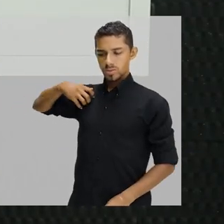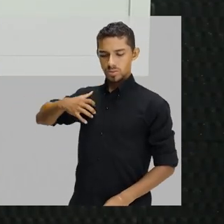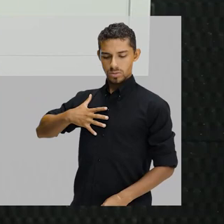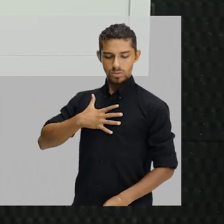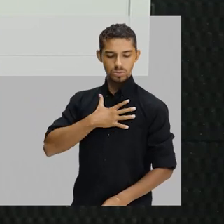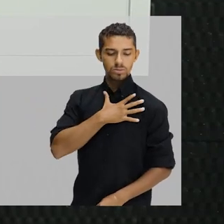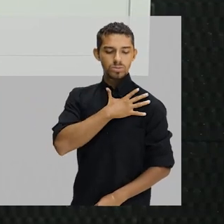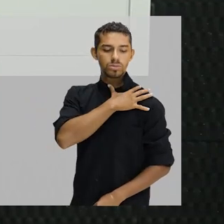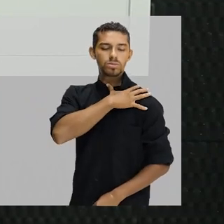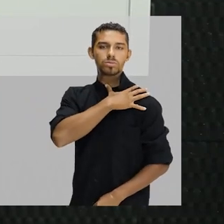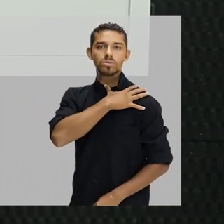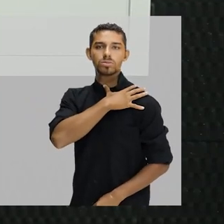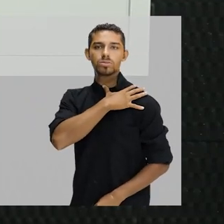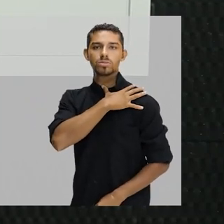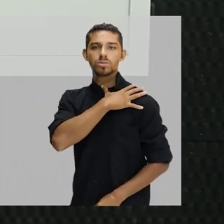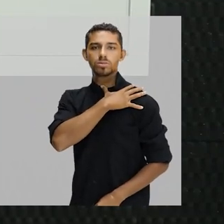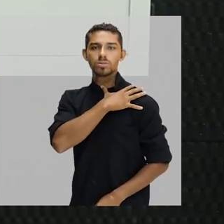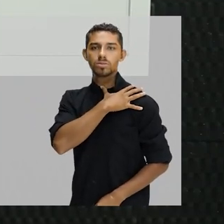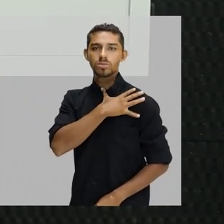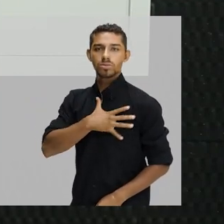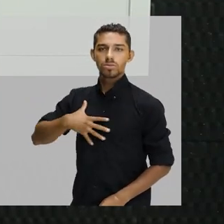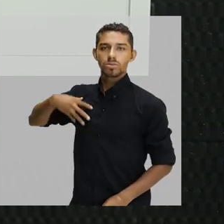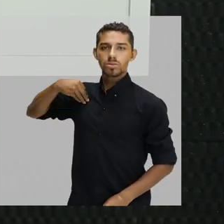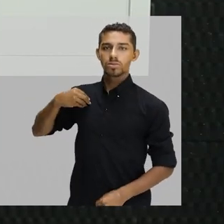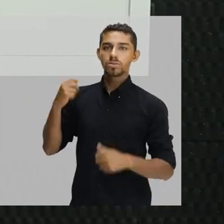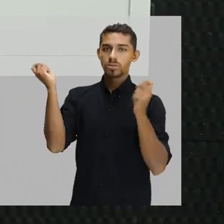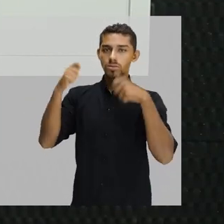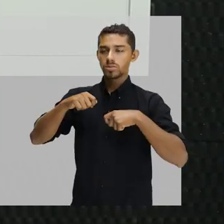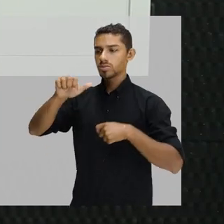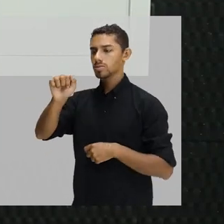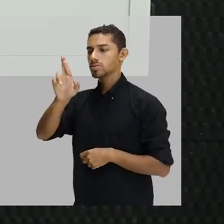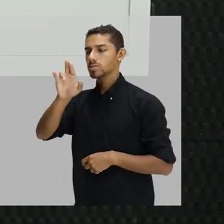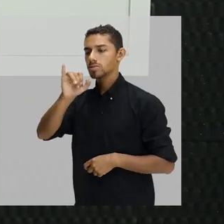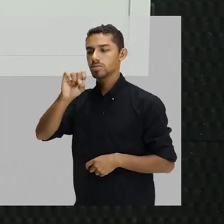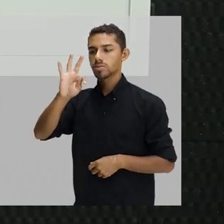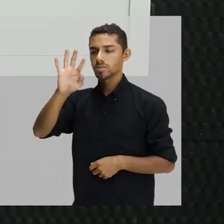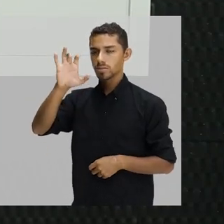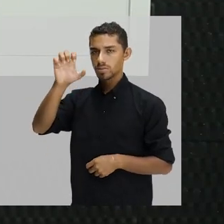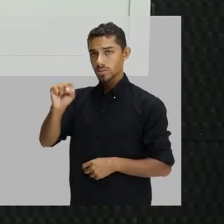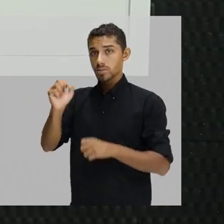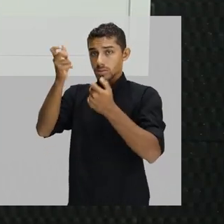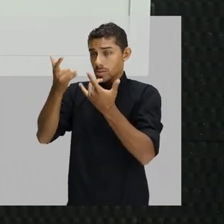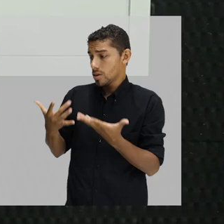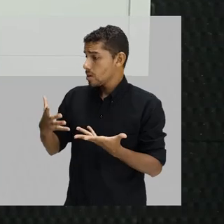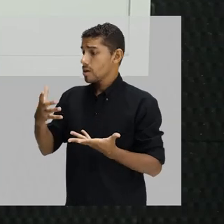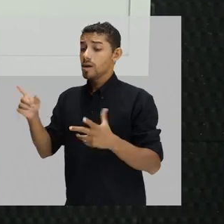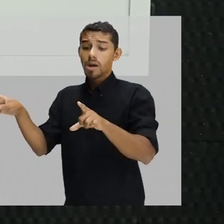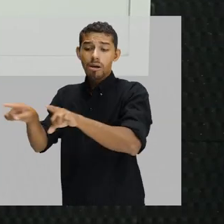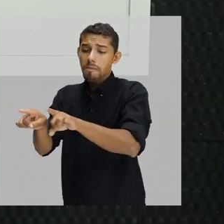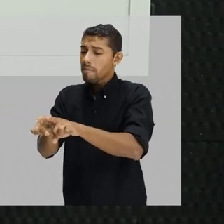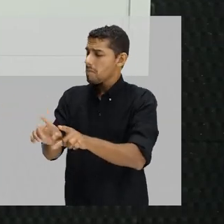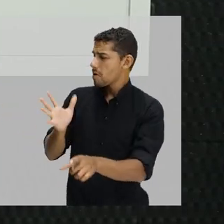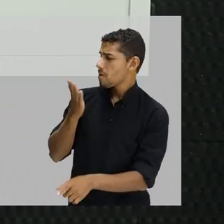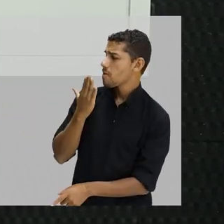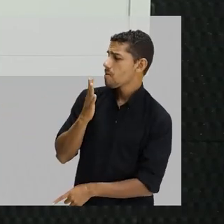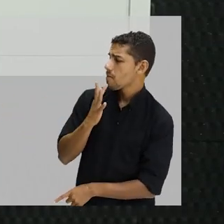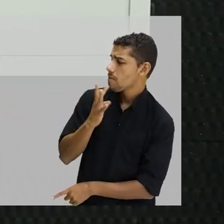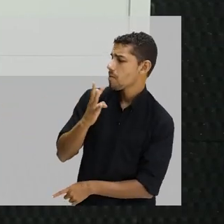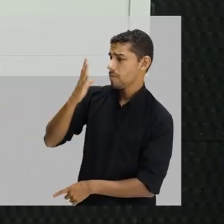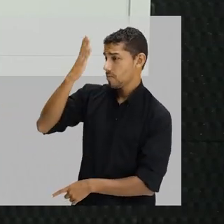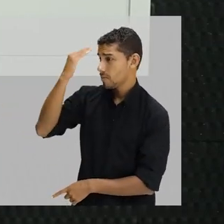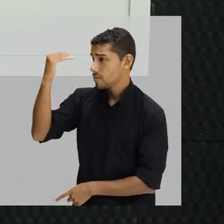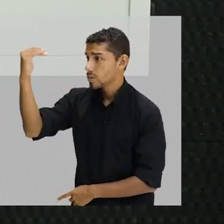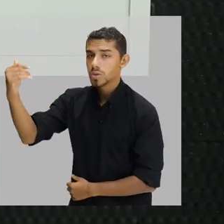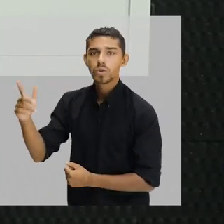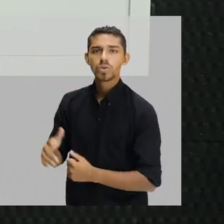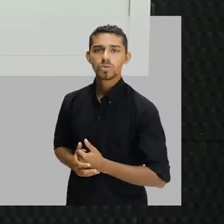obra chamada Ética, não é o único, mas geralmente é o que mais aparece no vestibular, o que mais se lê, o que é mais conhecido, entendeu?